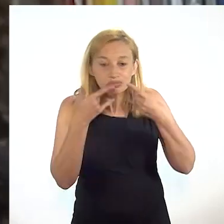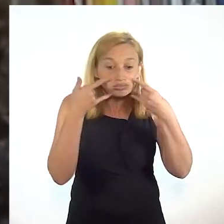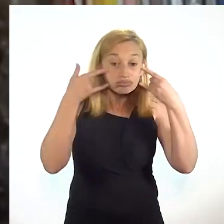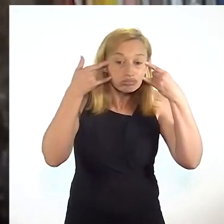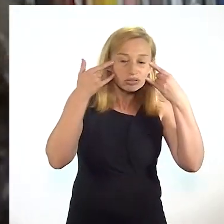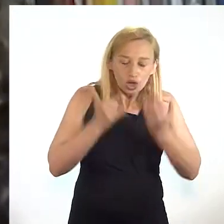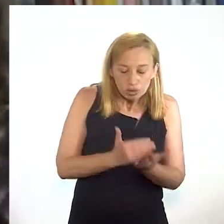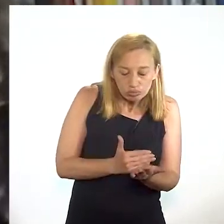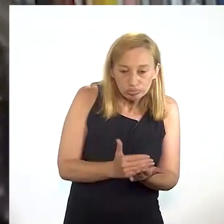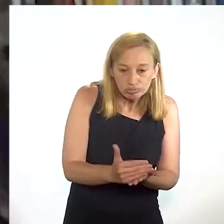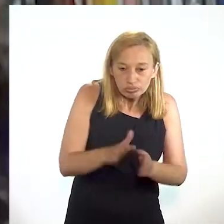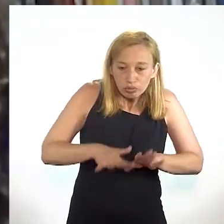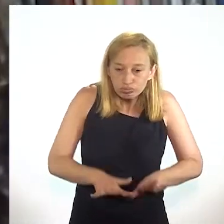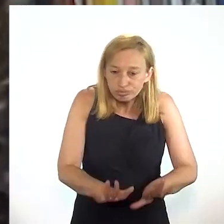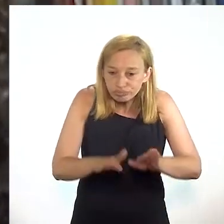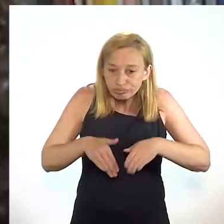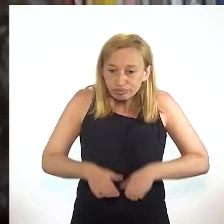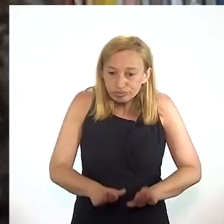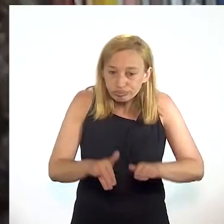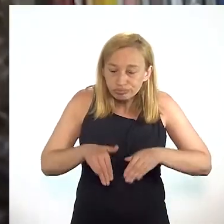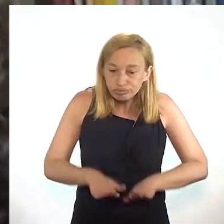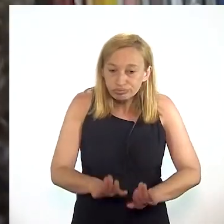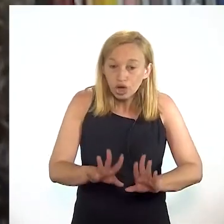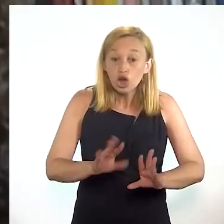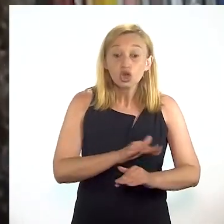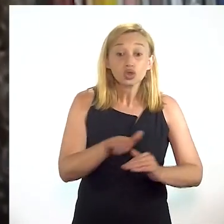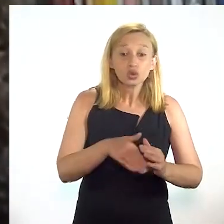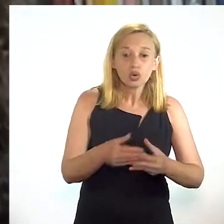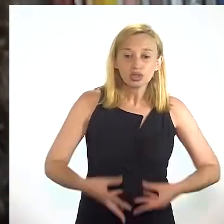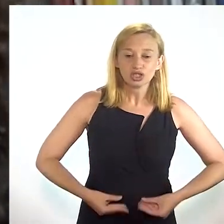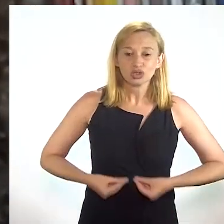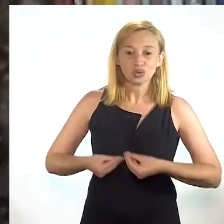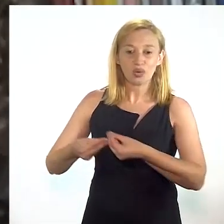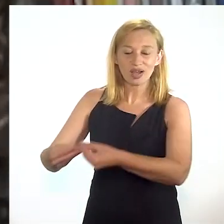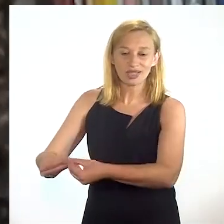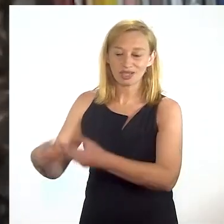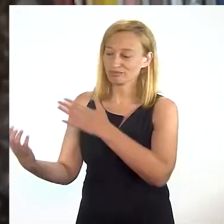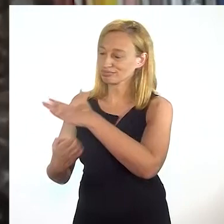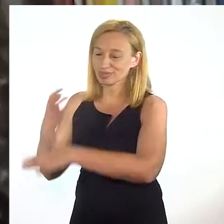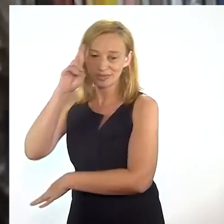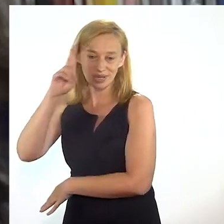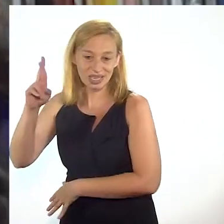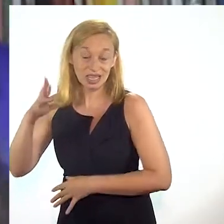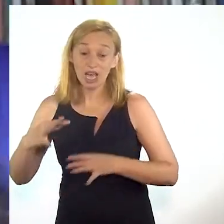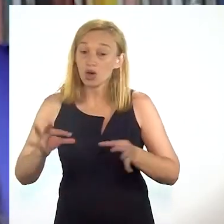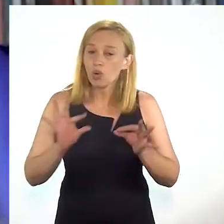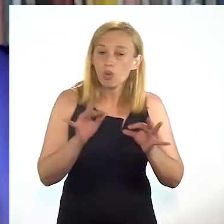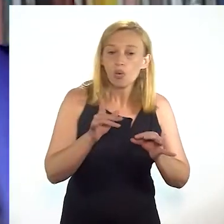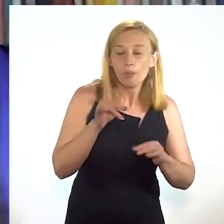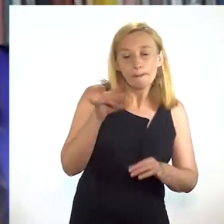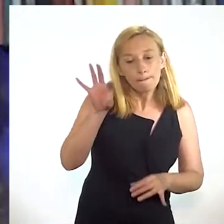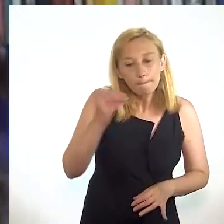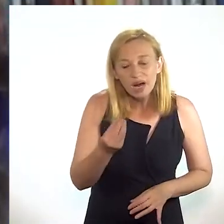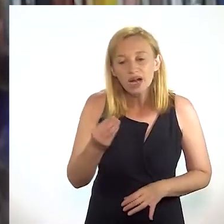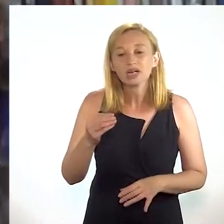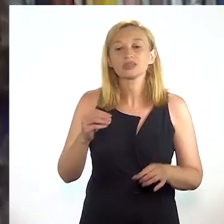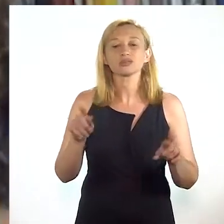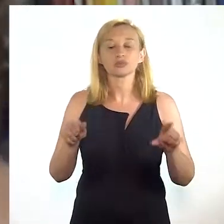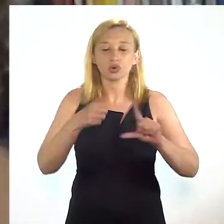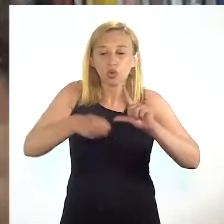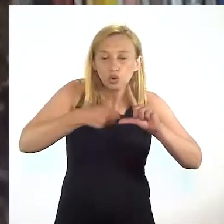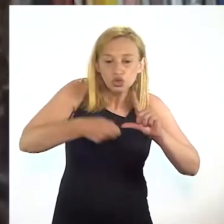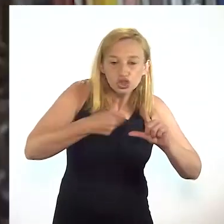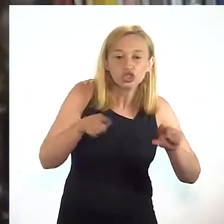Norte para começar a produção de máscara, para começar, essas máscaras foram todas de doação desses empresários, né? O